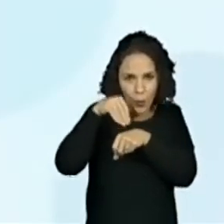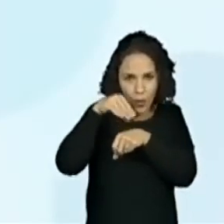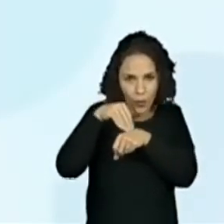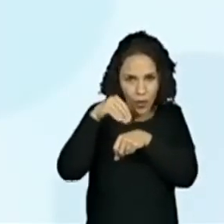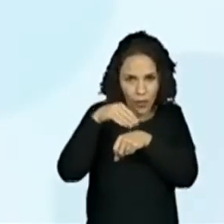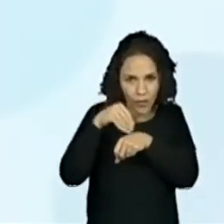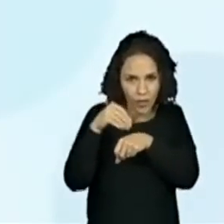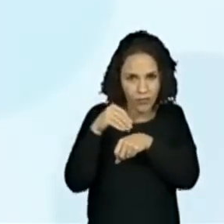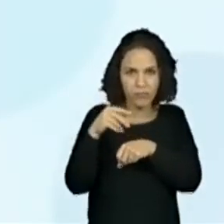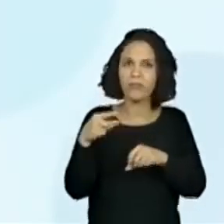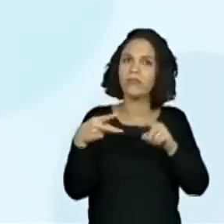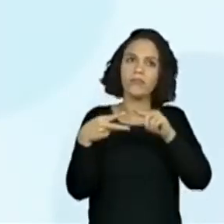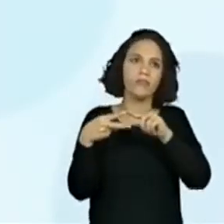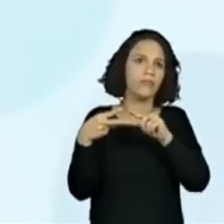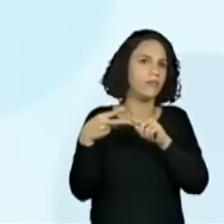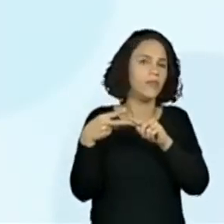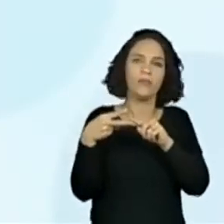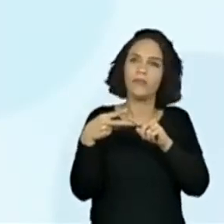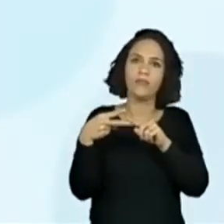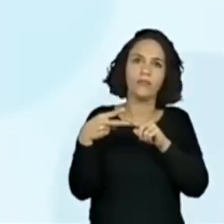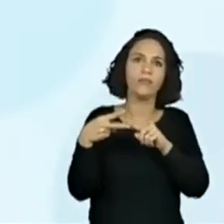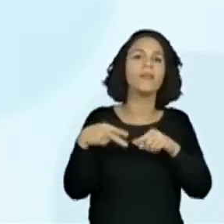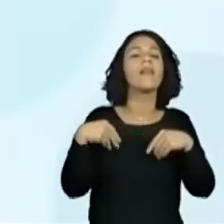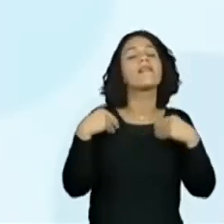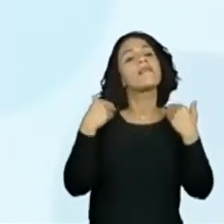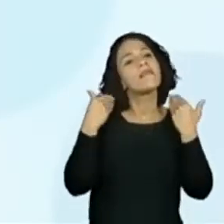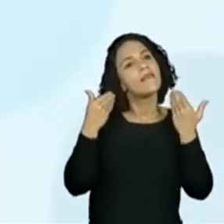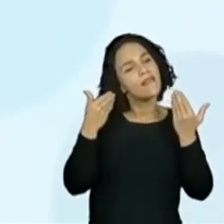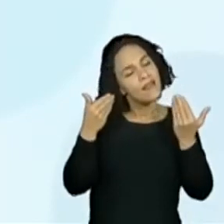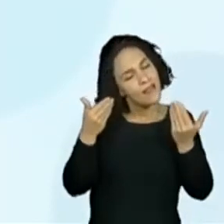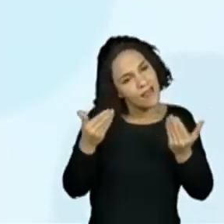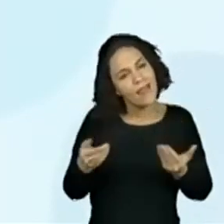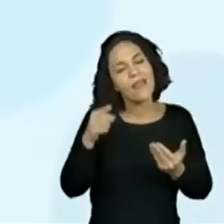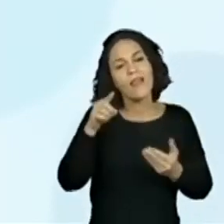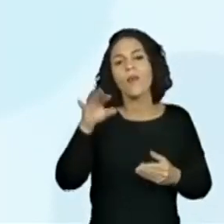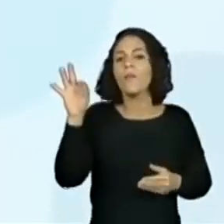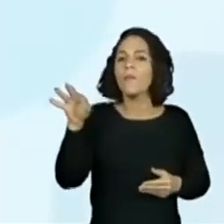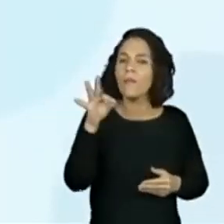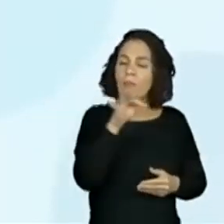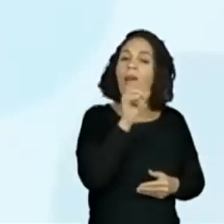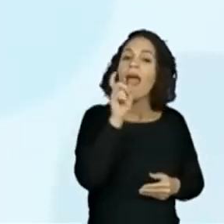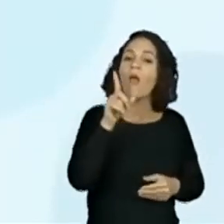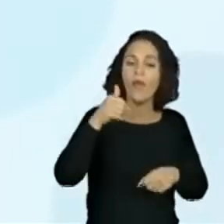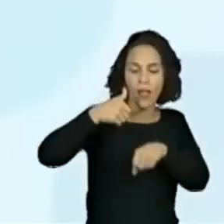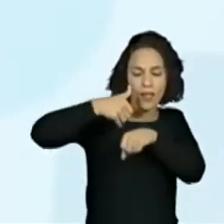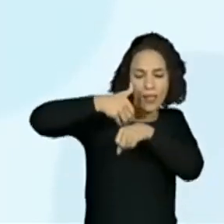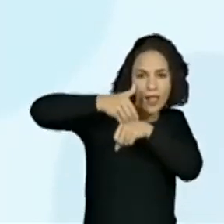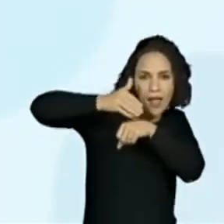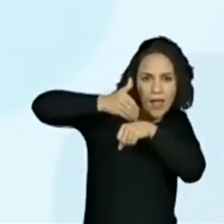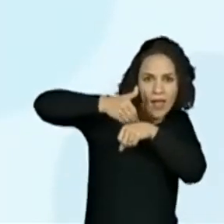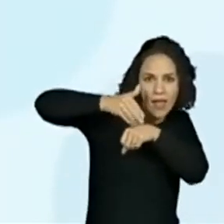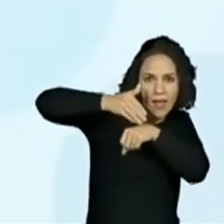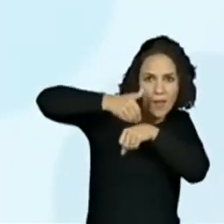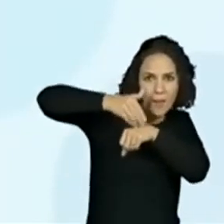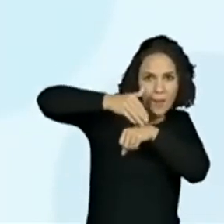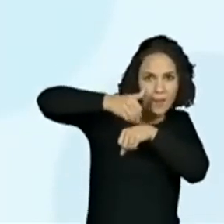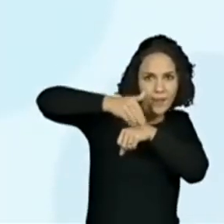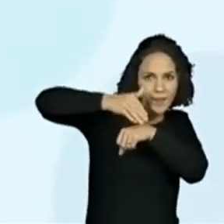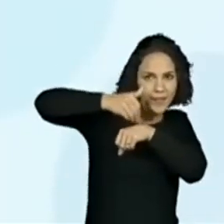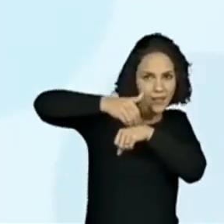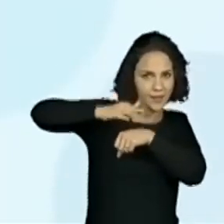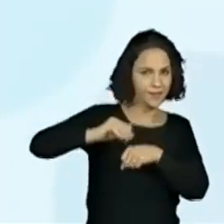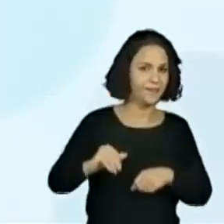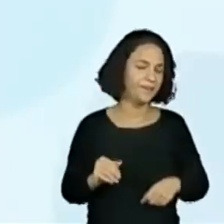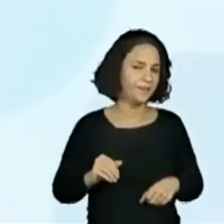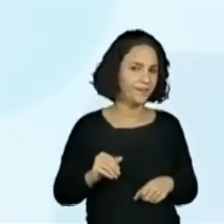não. Sugador, não. A mosca, sim, tem um aparelho bucal lambedor. E eu vou fazer um X